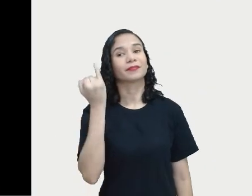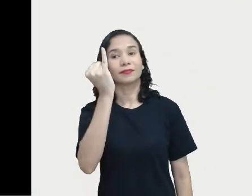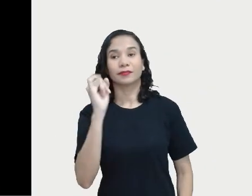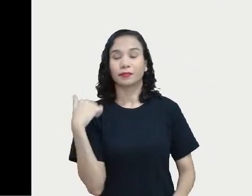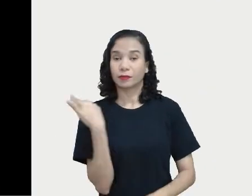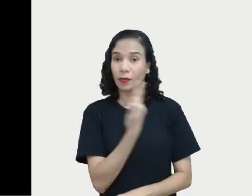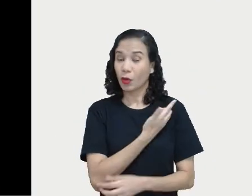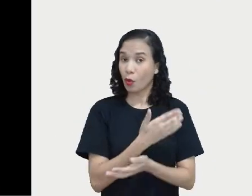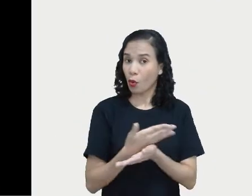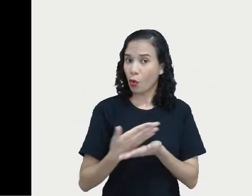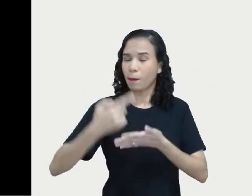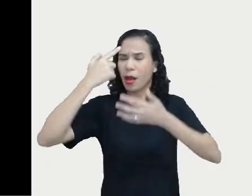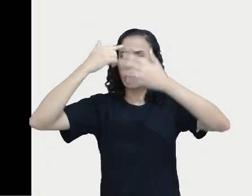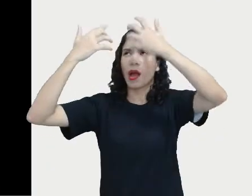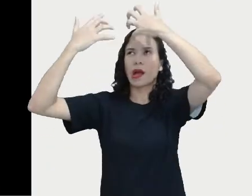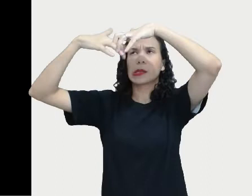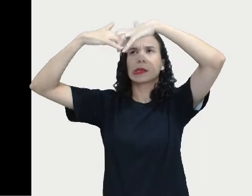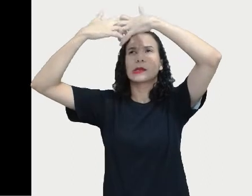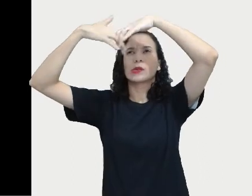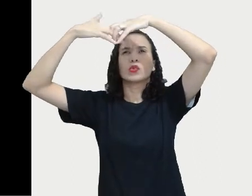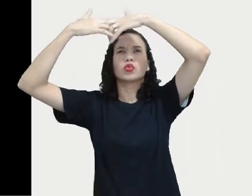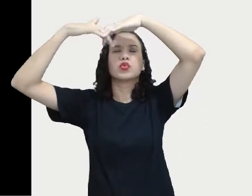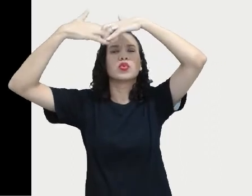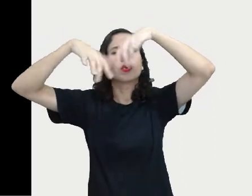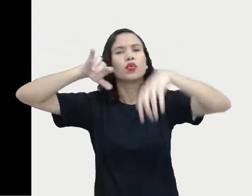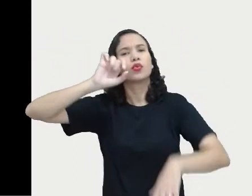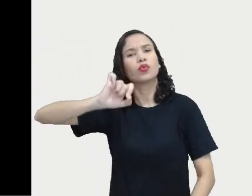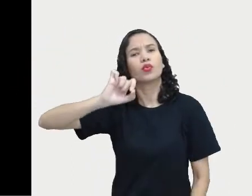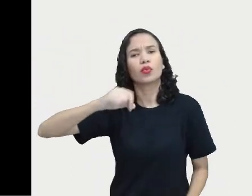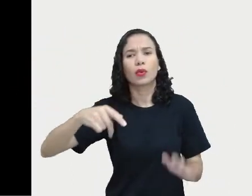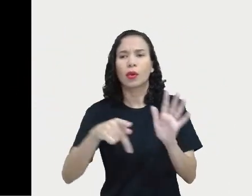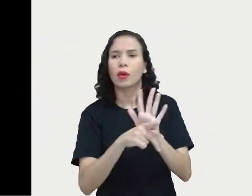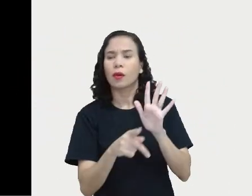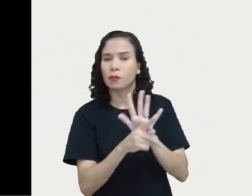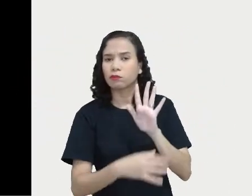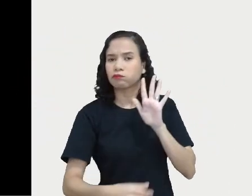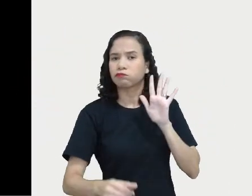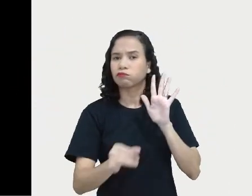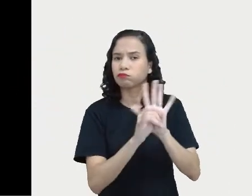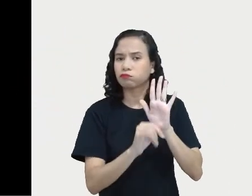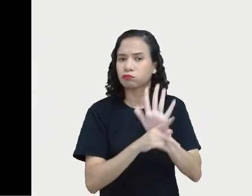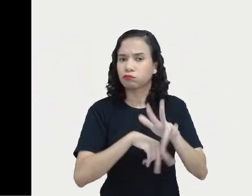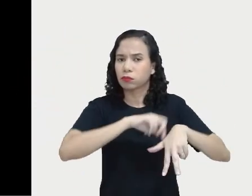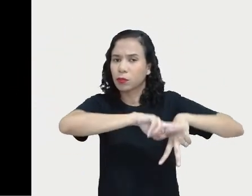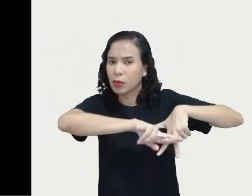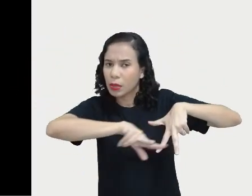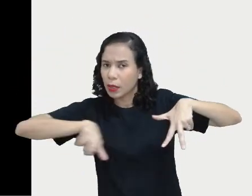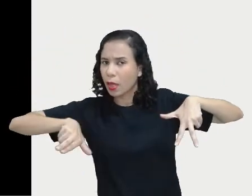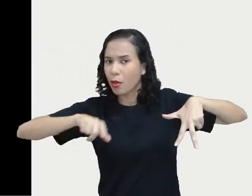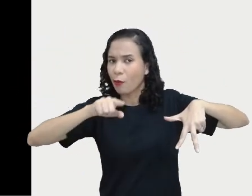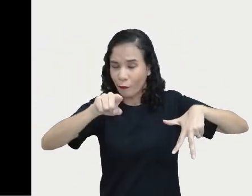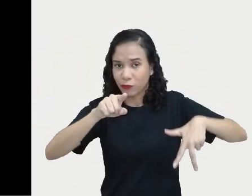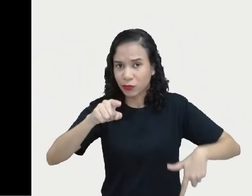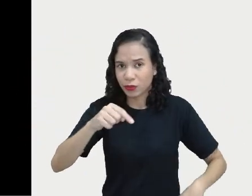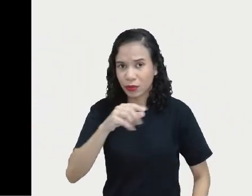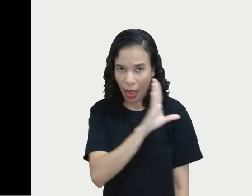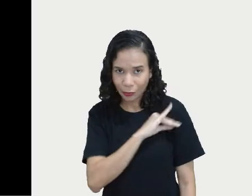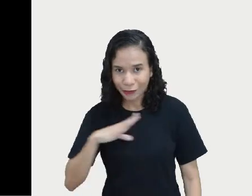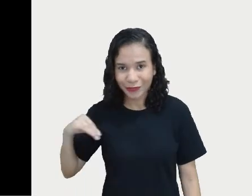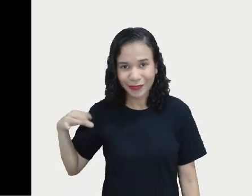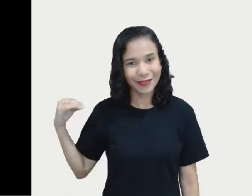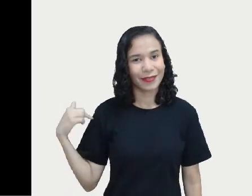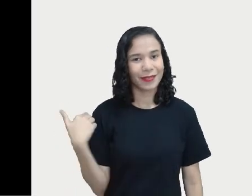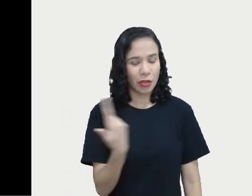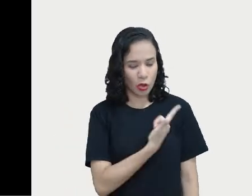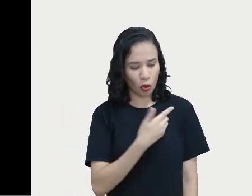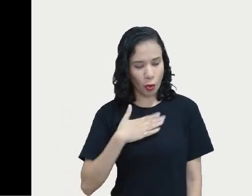gente começar a refletir a respeito de identidade de gênero. Vocês, então, adolescentes, estão se atendo com temas de que nós, na